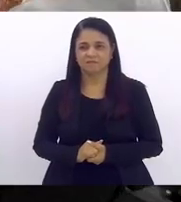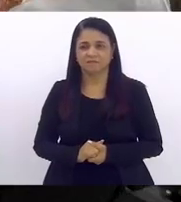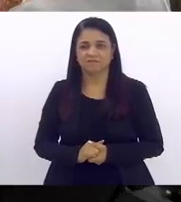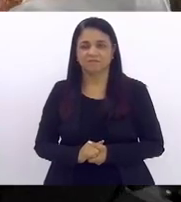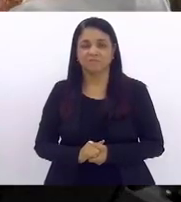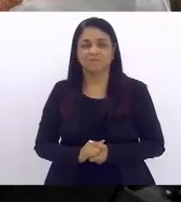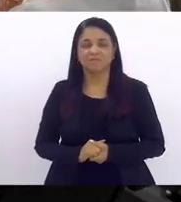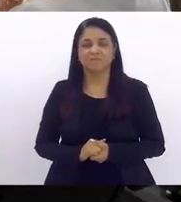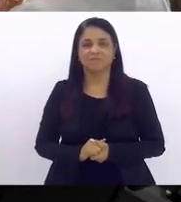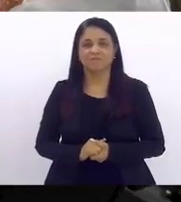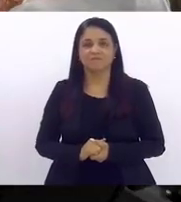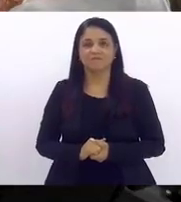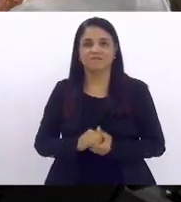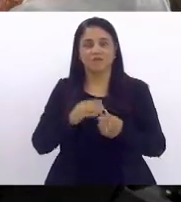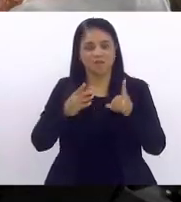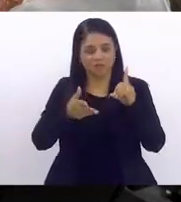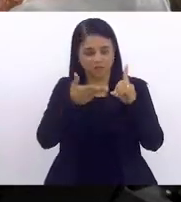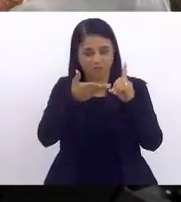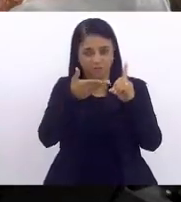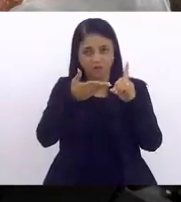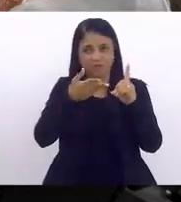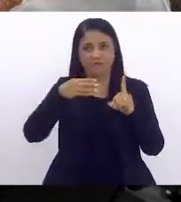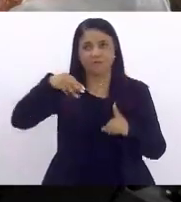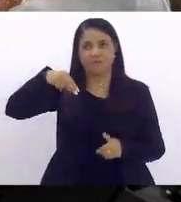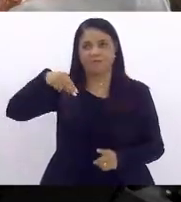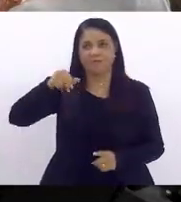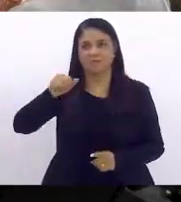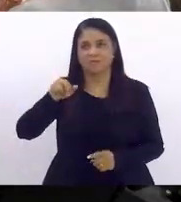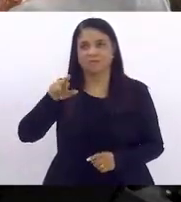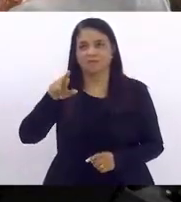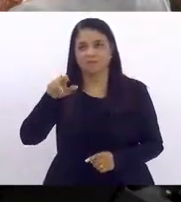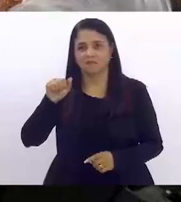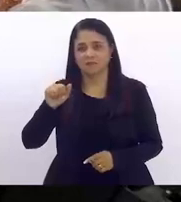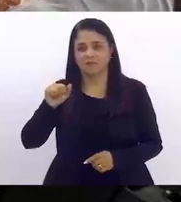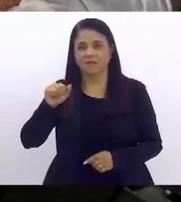E agora a doula Nara Liz Reis.